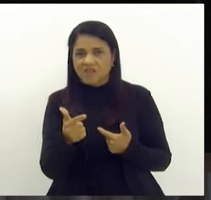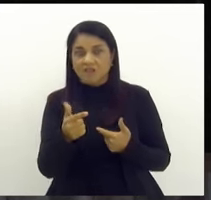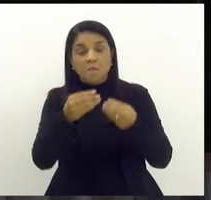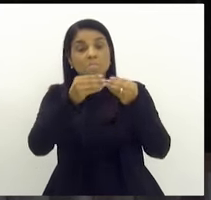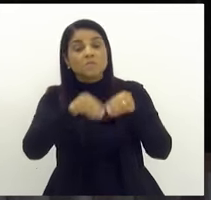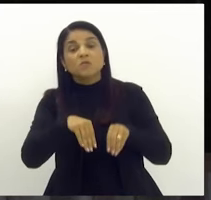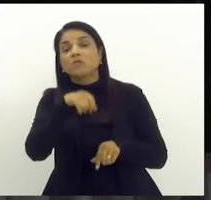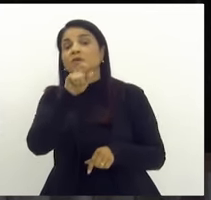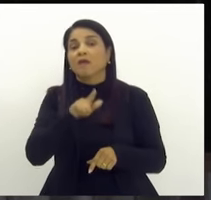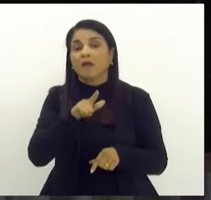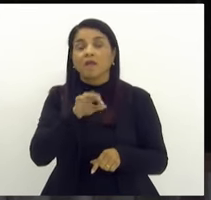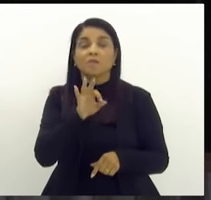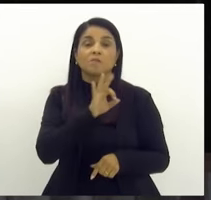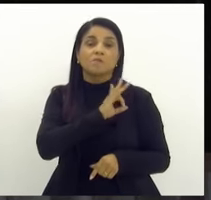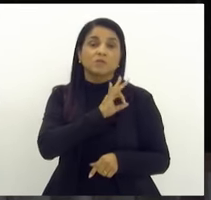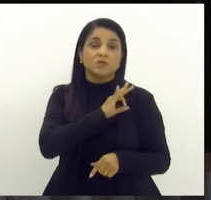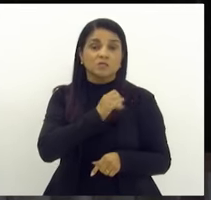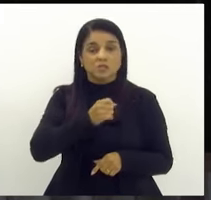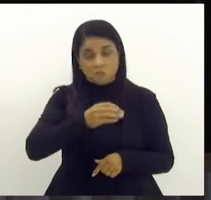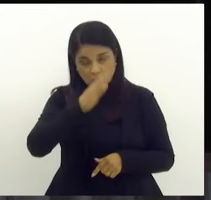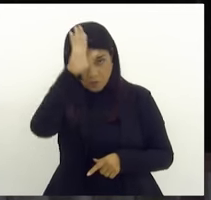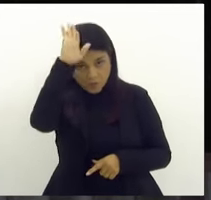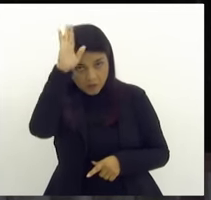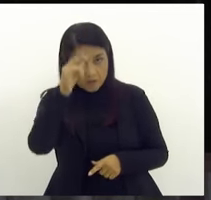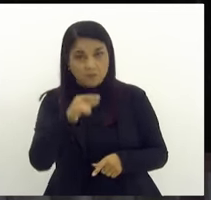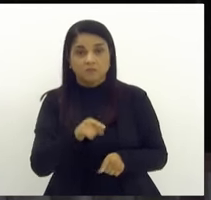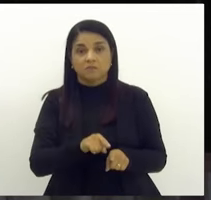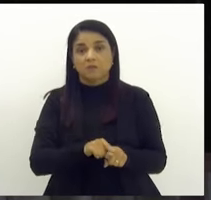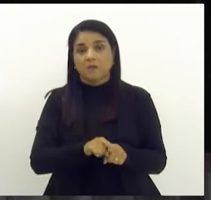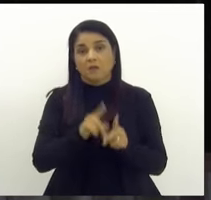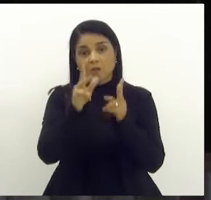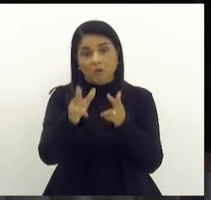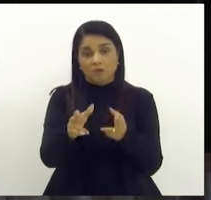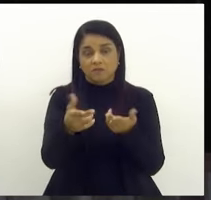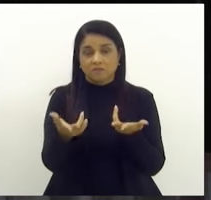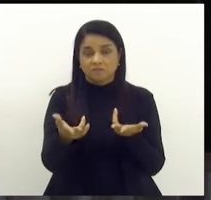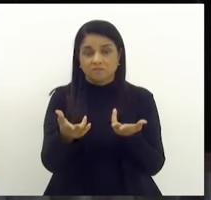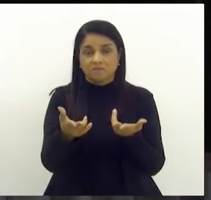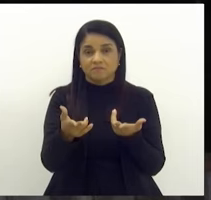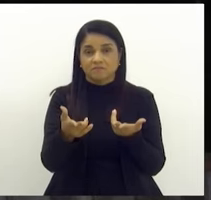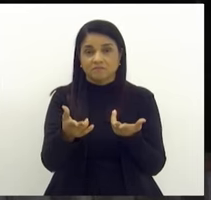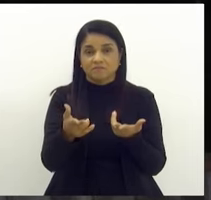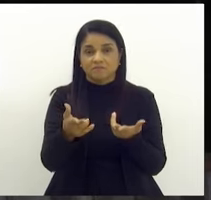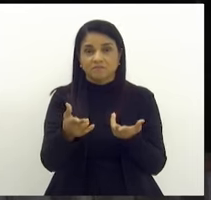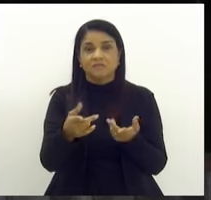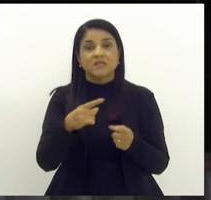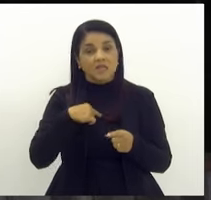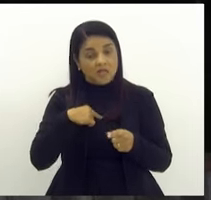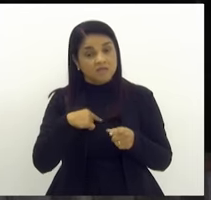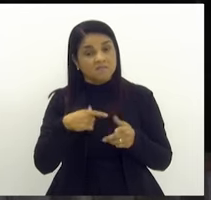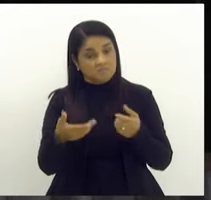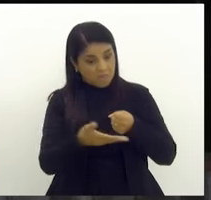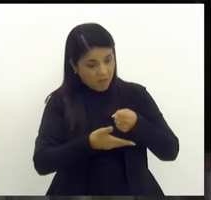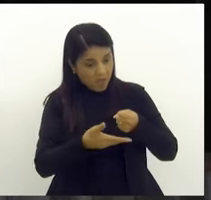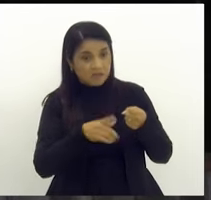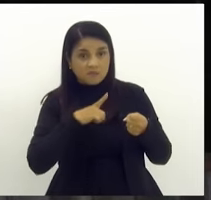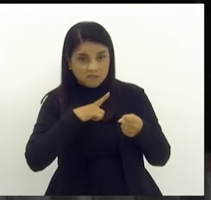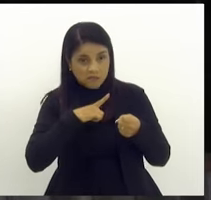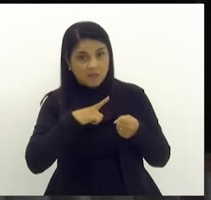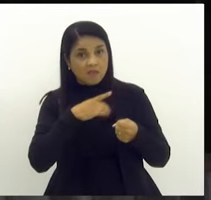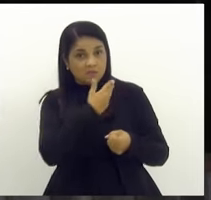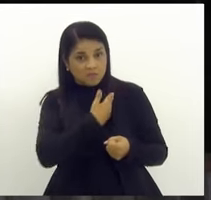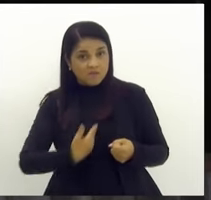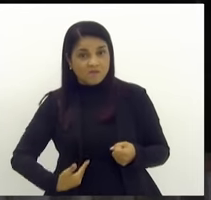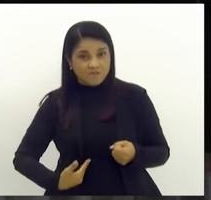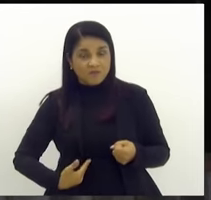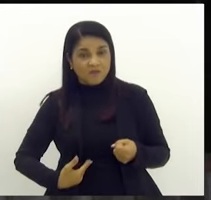imenso da Polícia Militar dos Bombeiros também da mesma forma e eu tô cando muito a questão do militar porque aqui tem uma base do governo que é